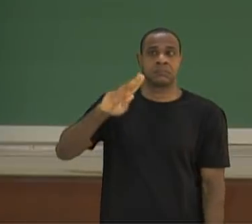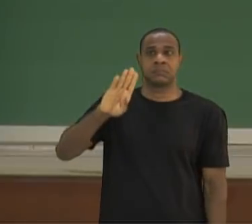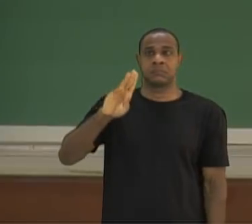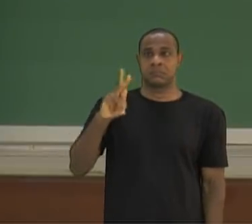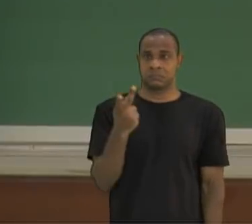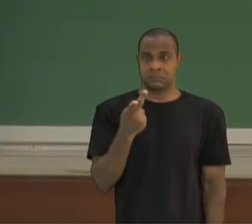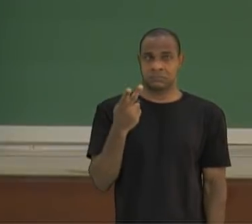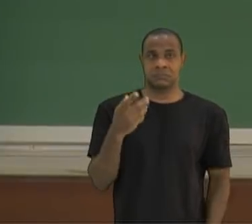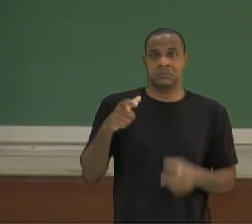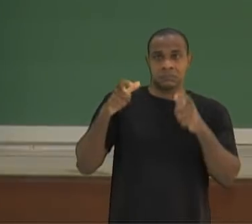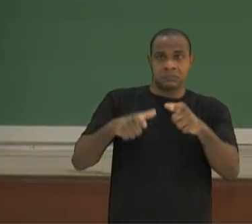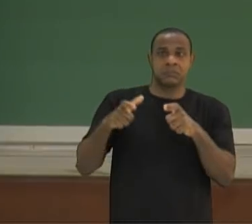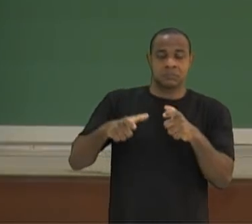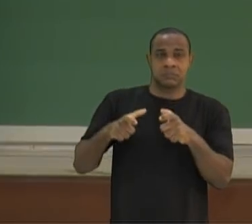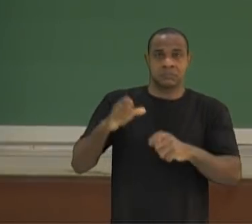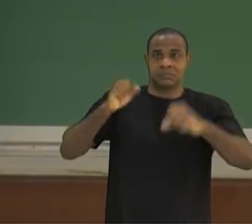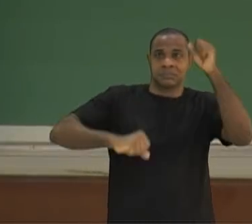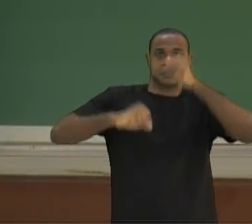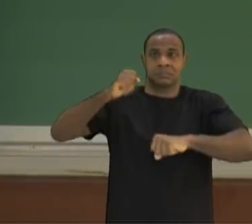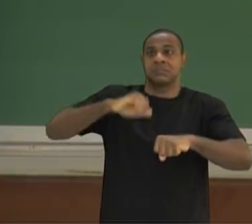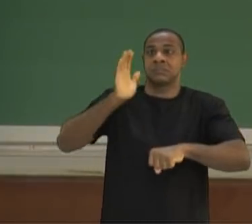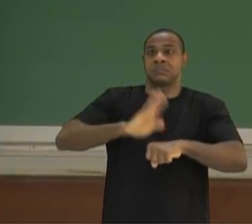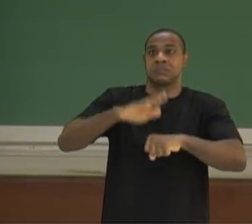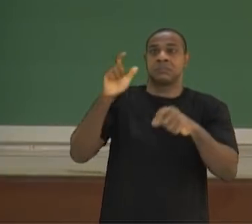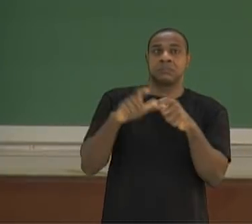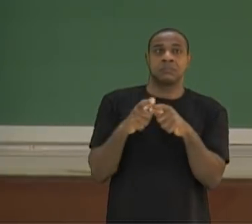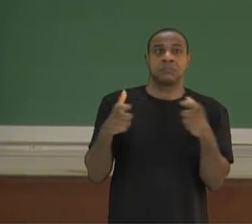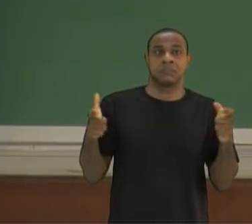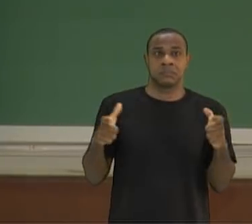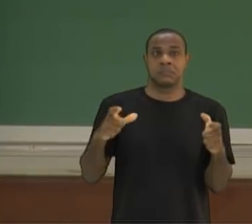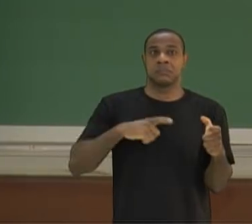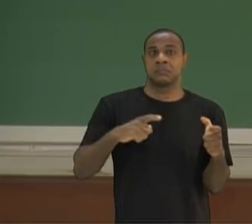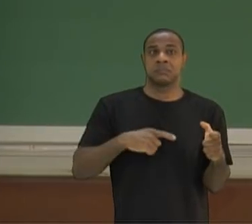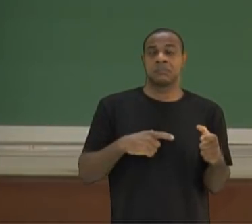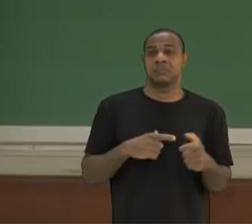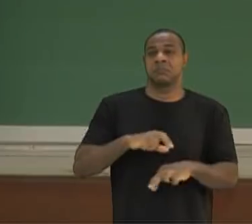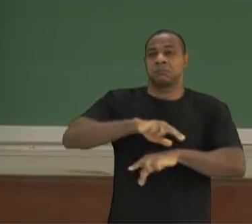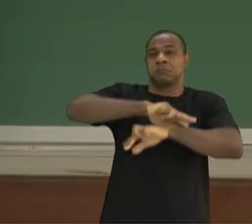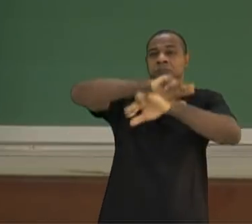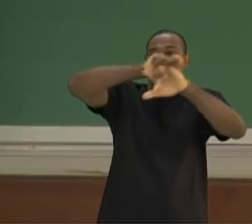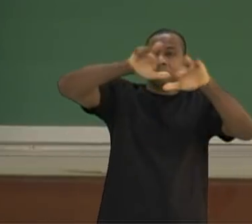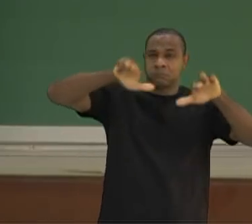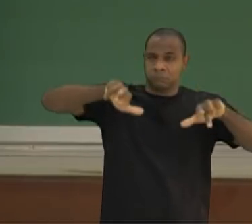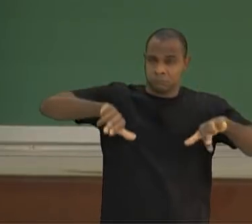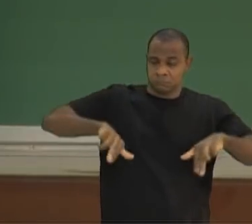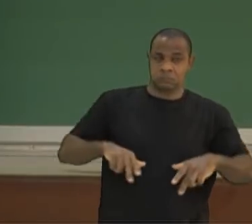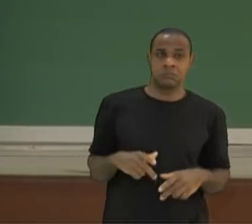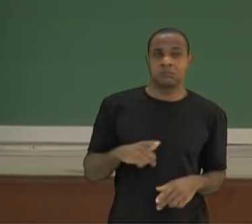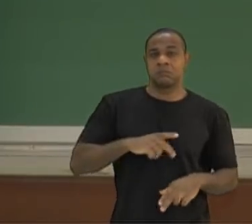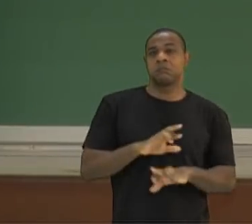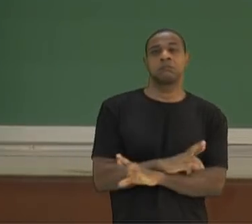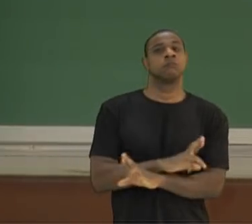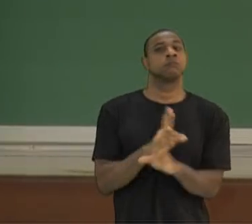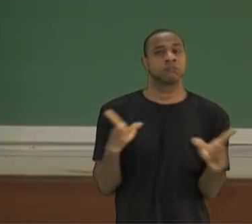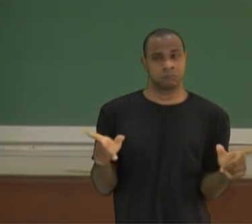mais industrializadas da região e do país, né? São bastante diversificadas. São diferentes e variados os